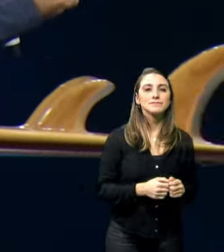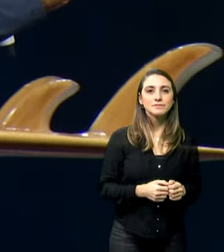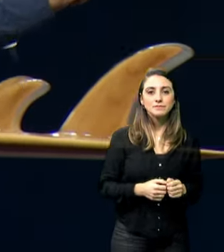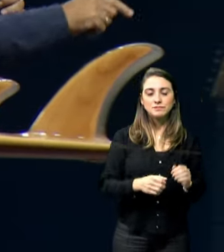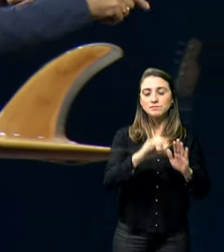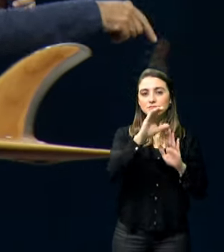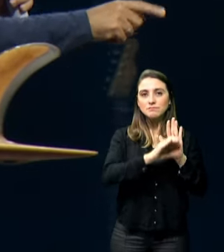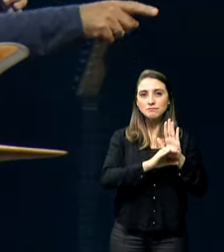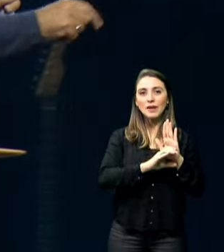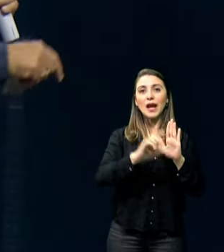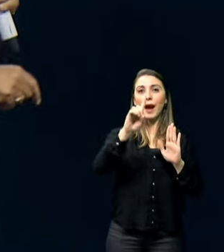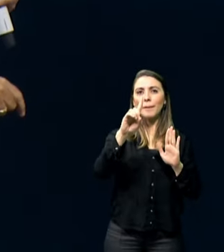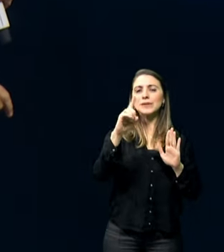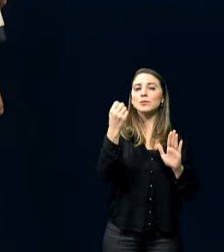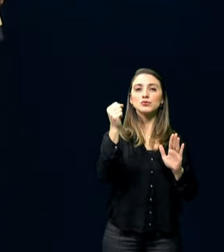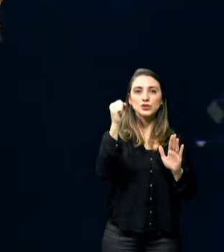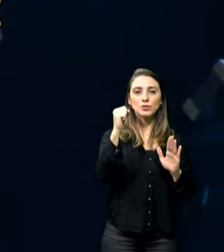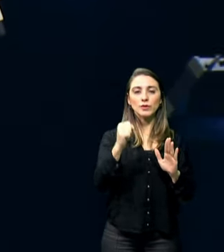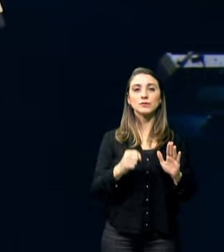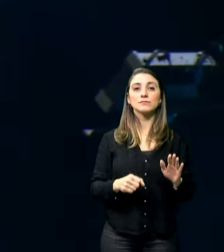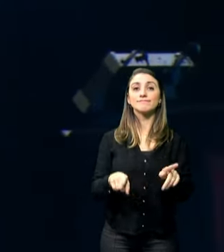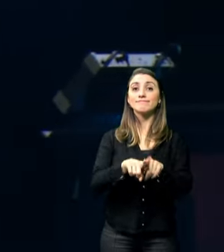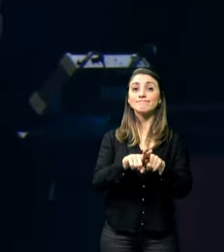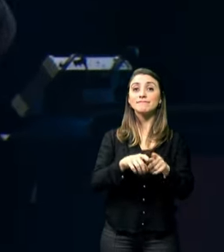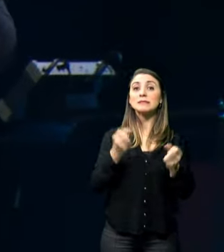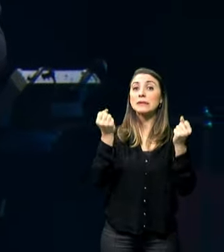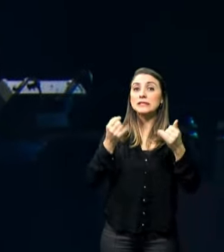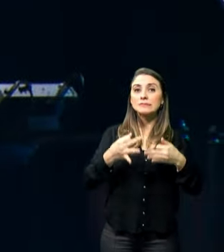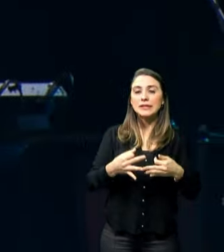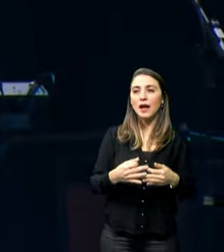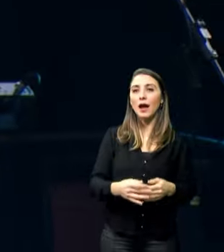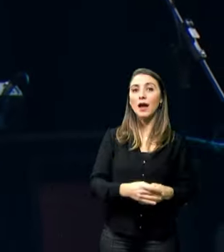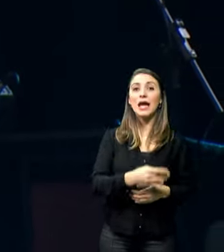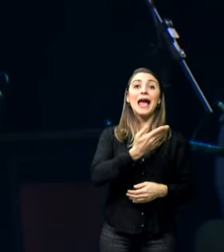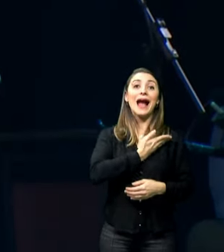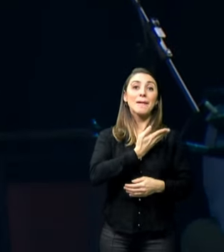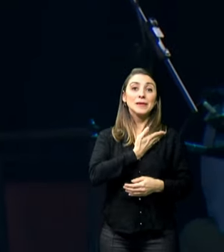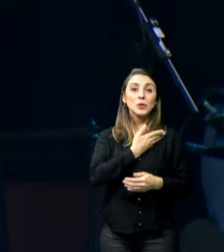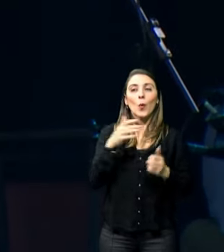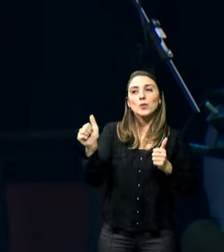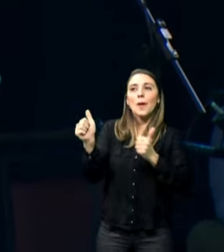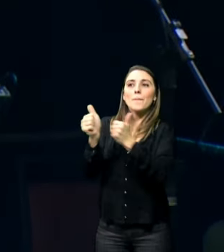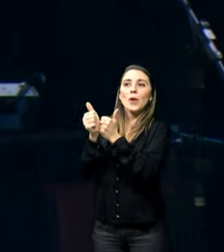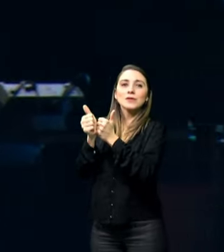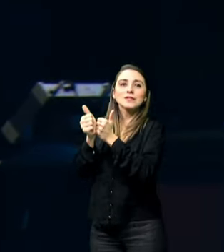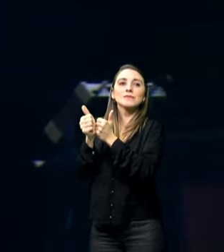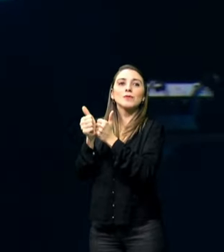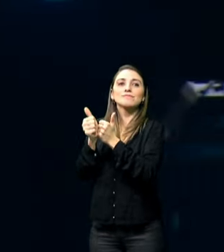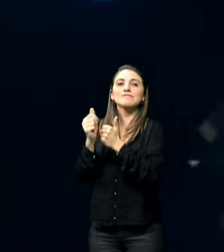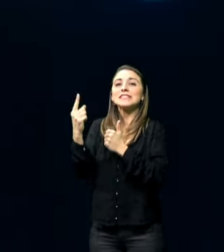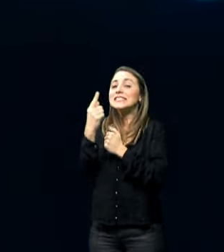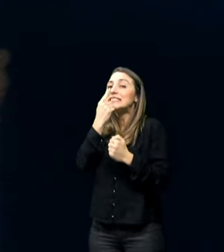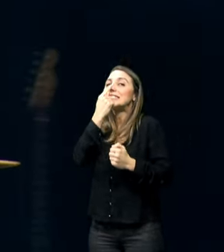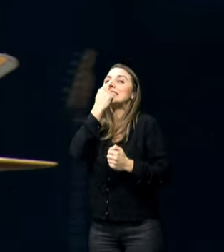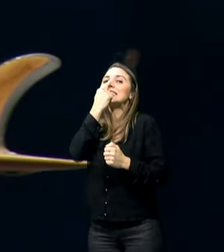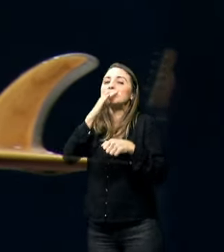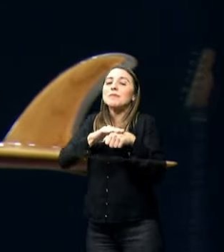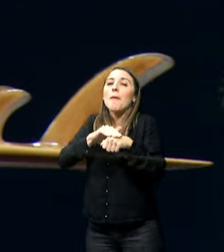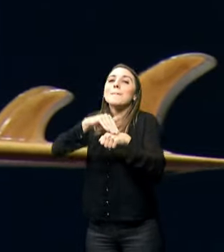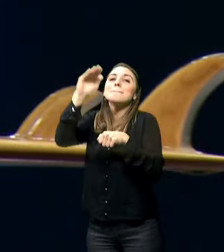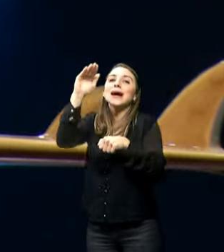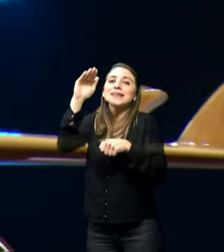há amigos mais chegados que o irmão. O homem que tem muitos amigos pode congratular-se, porque há